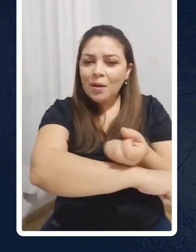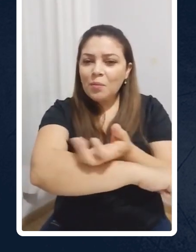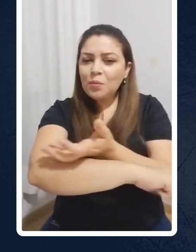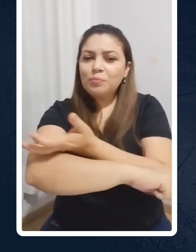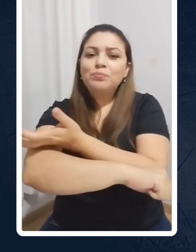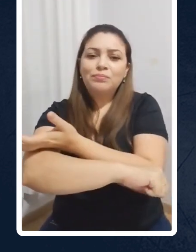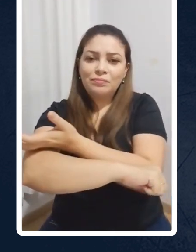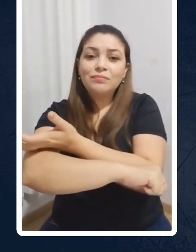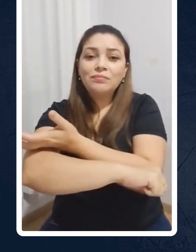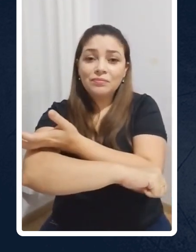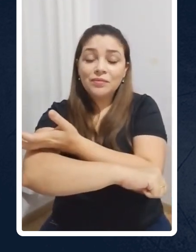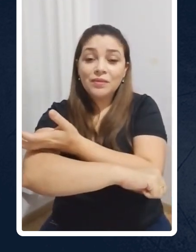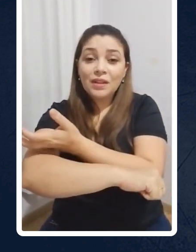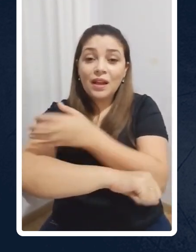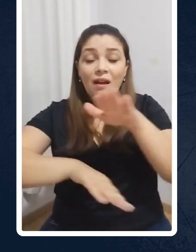filho surdo,